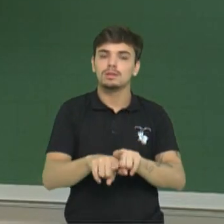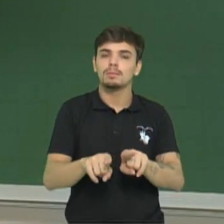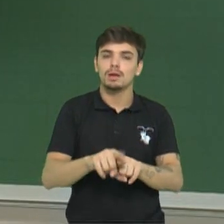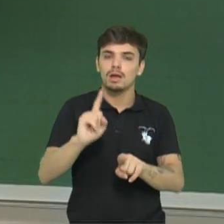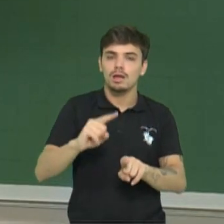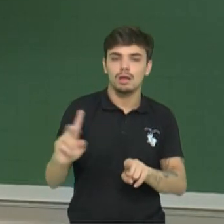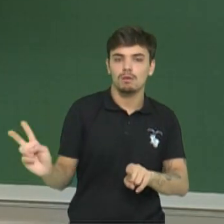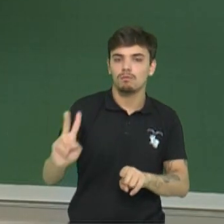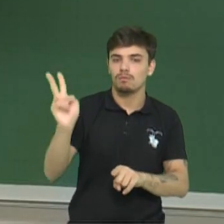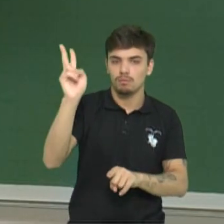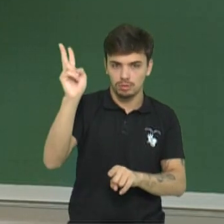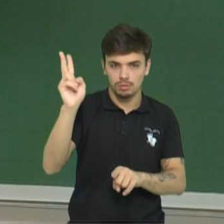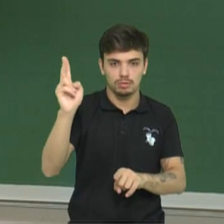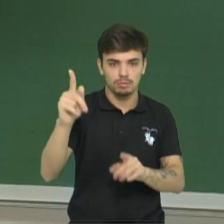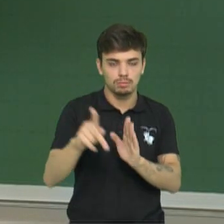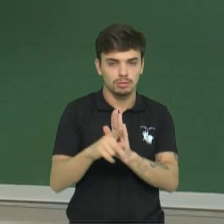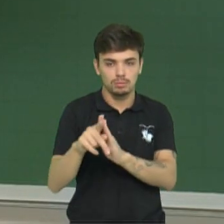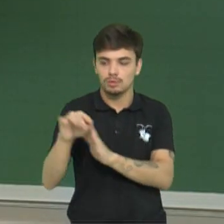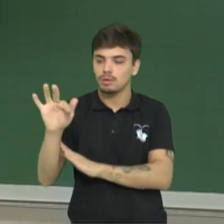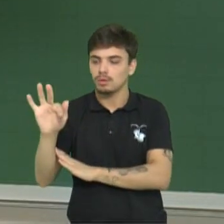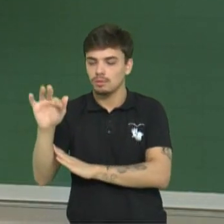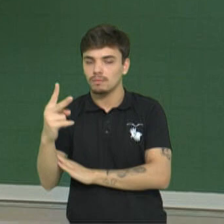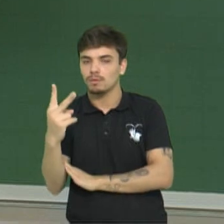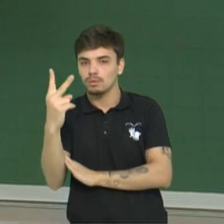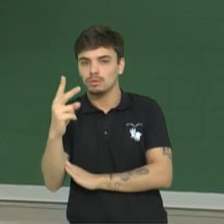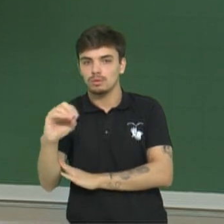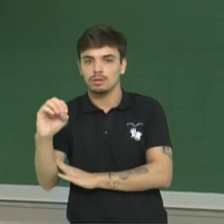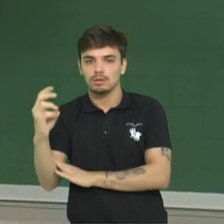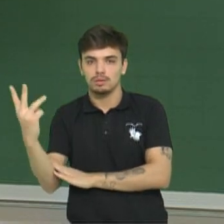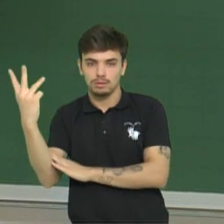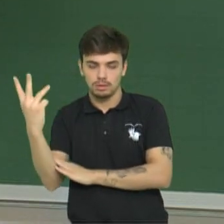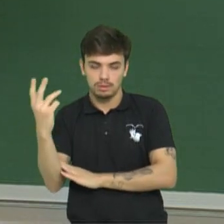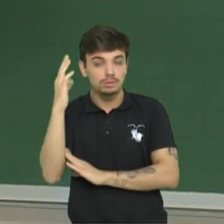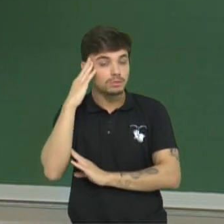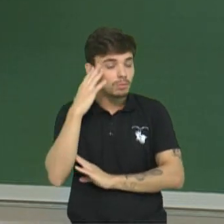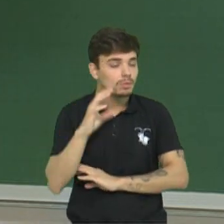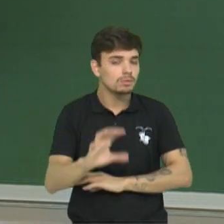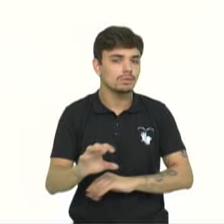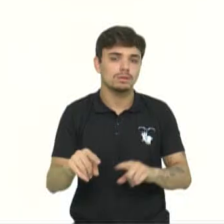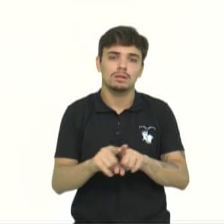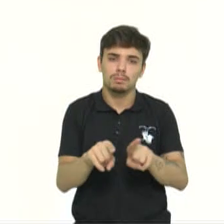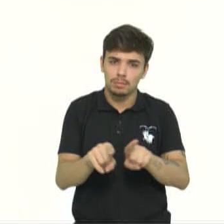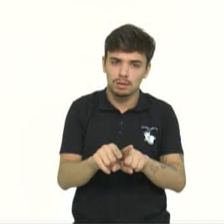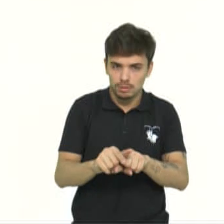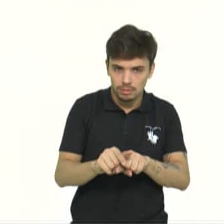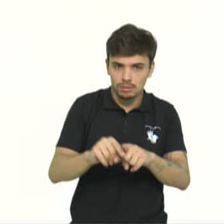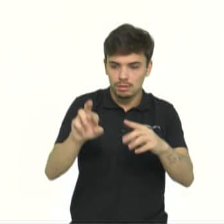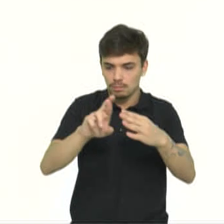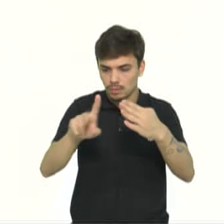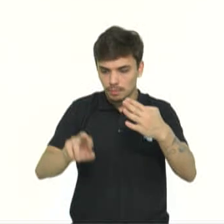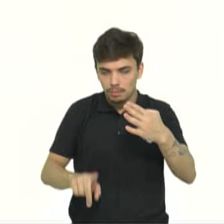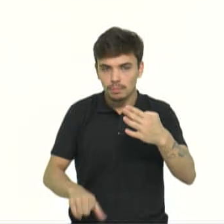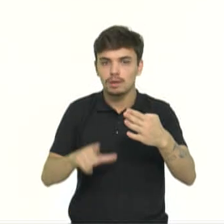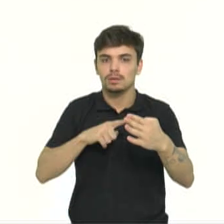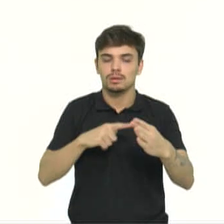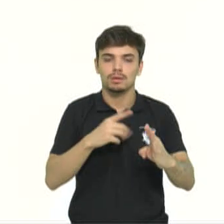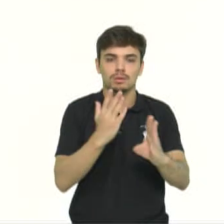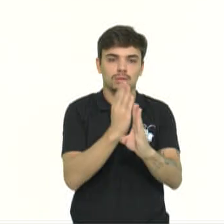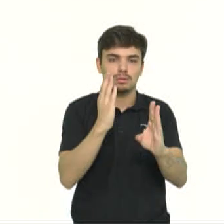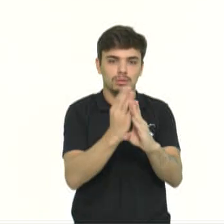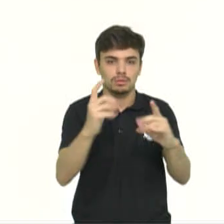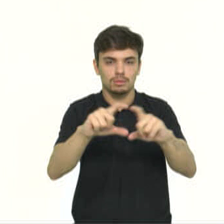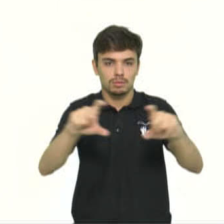o valor do coeficiente do F2O3. Sabendo disso, os demais coeficientes a gente acha